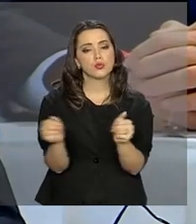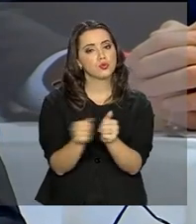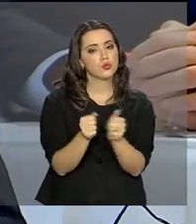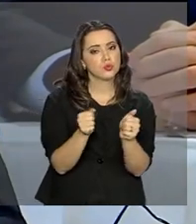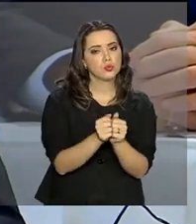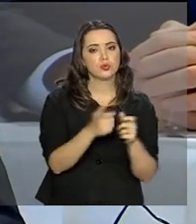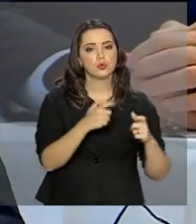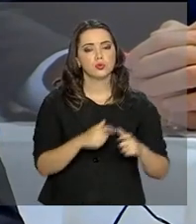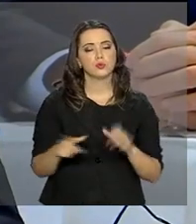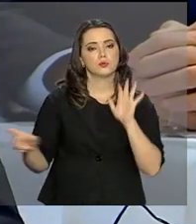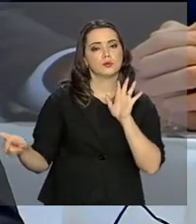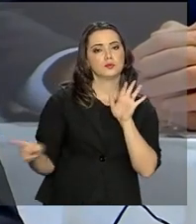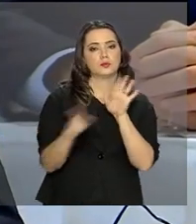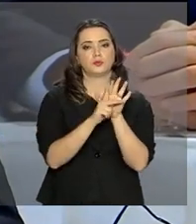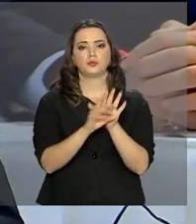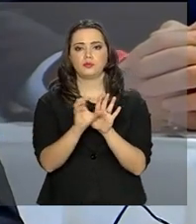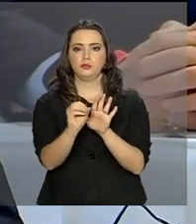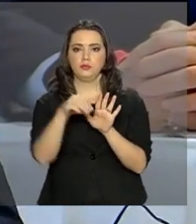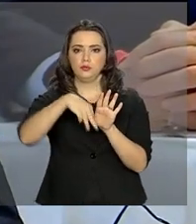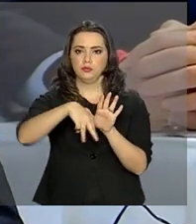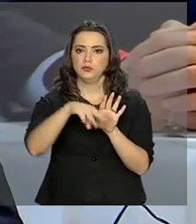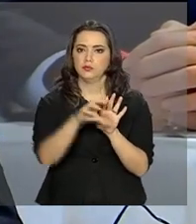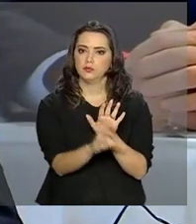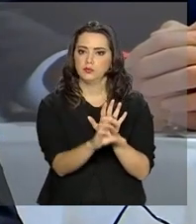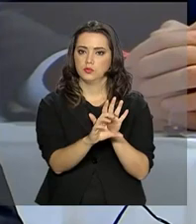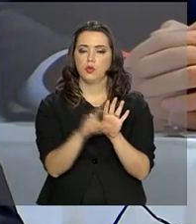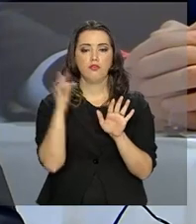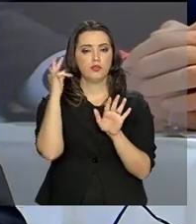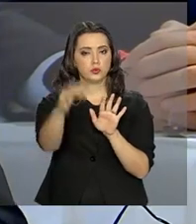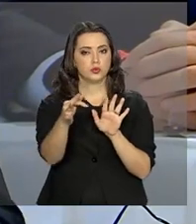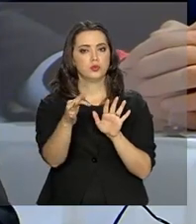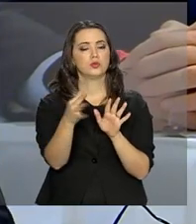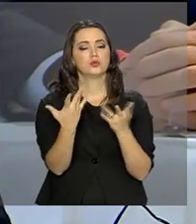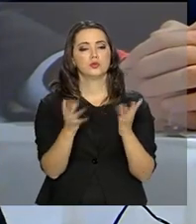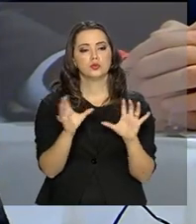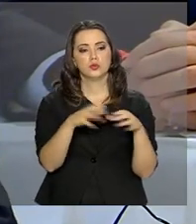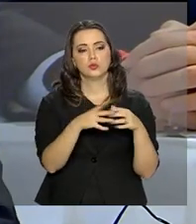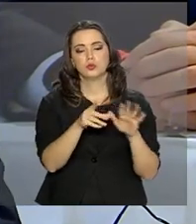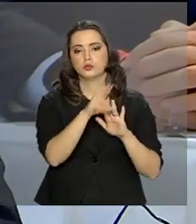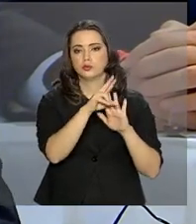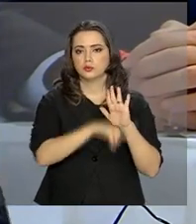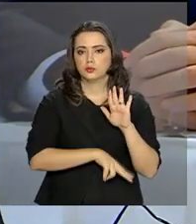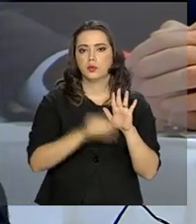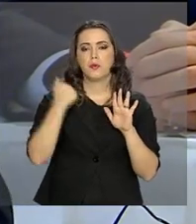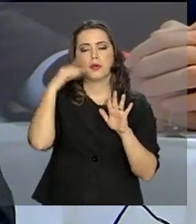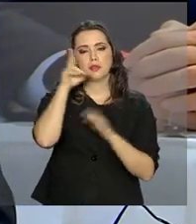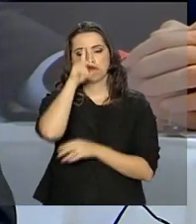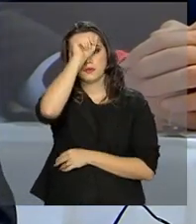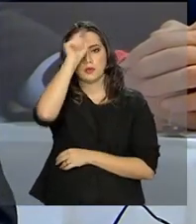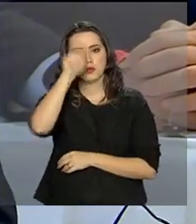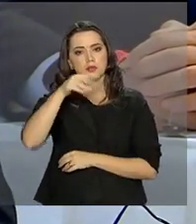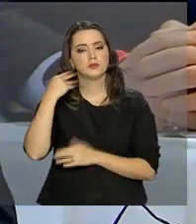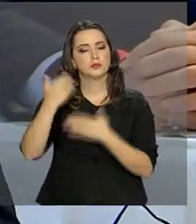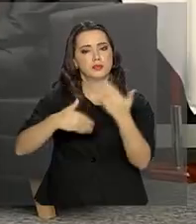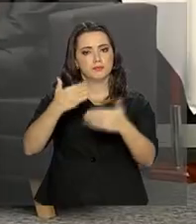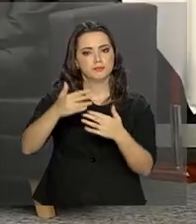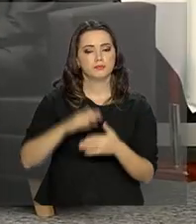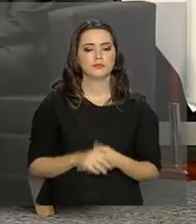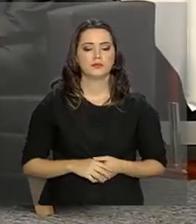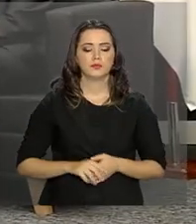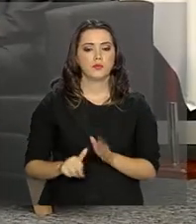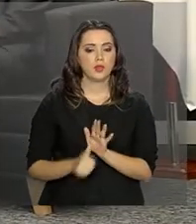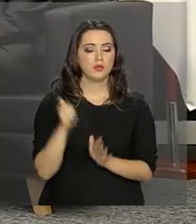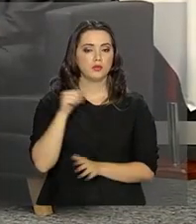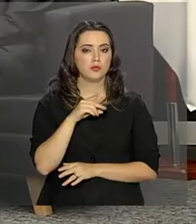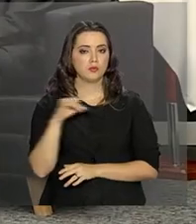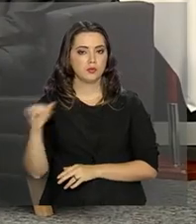lugar na própria Organização Mundial do Comércio sobre o futuro de uma organização que queremos mais forte e mais atuante. No